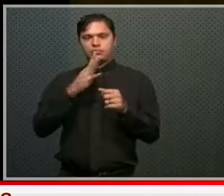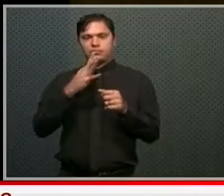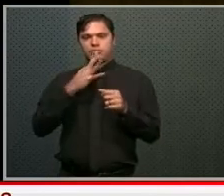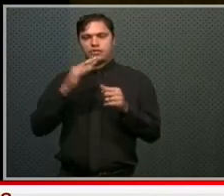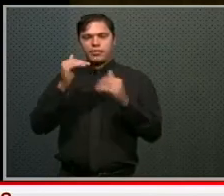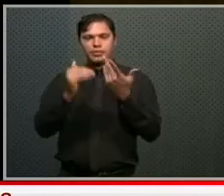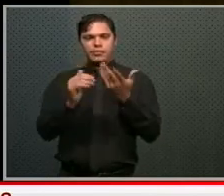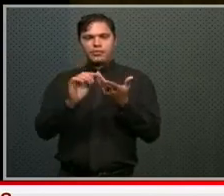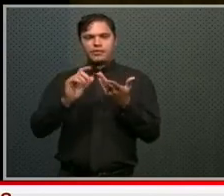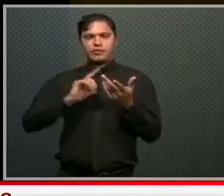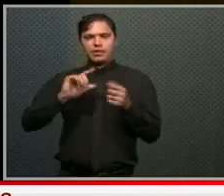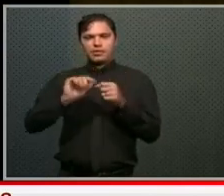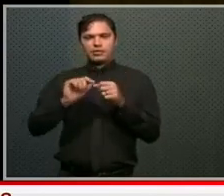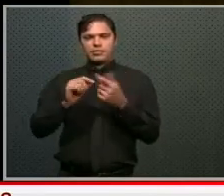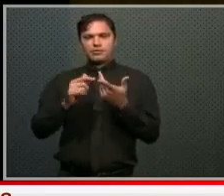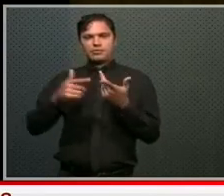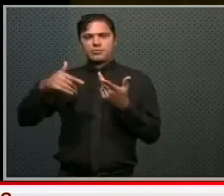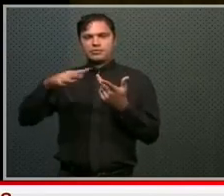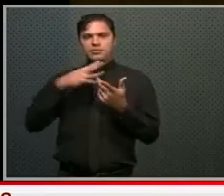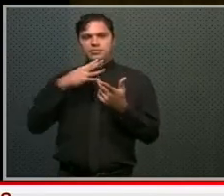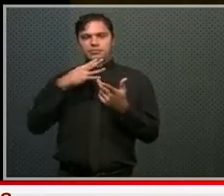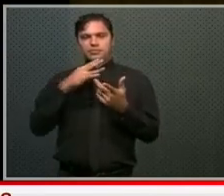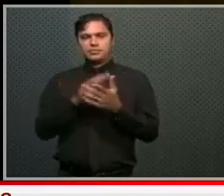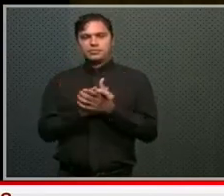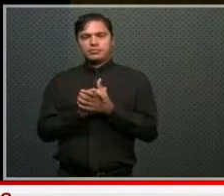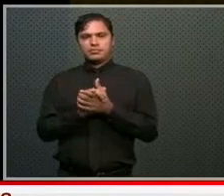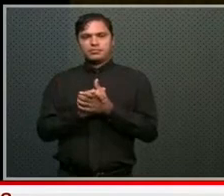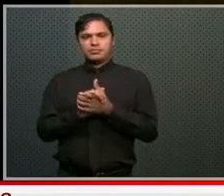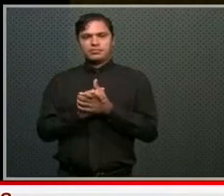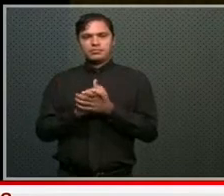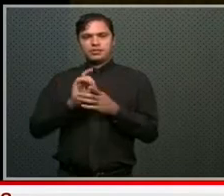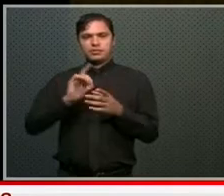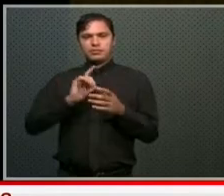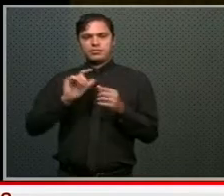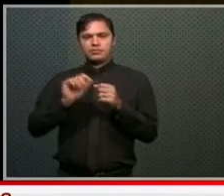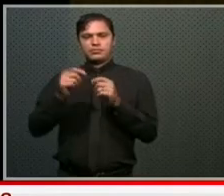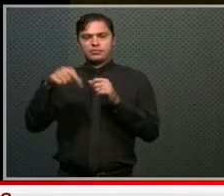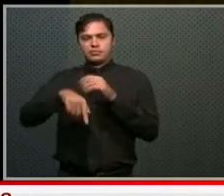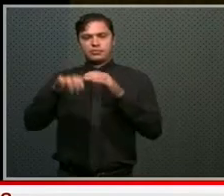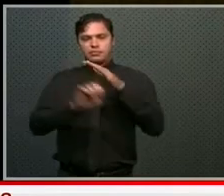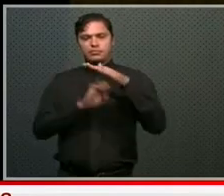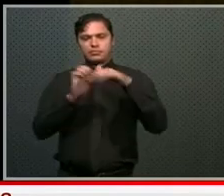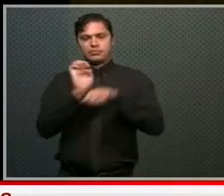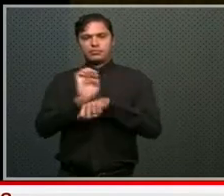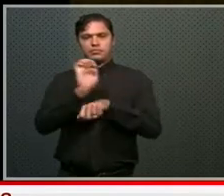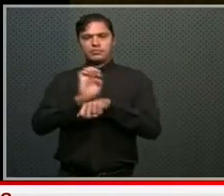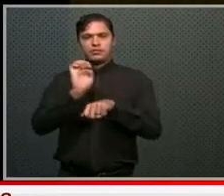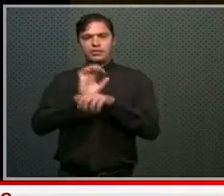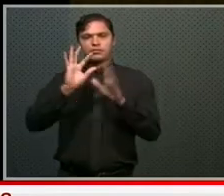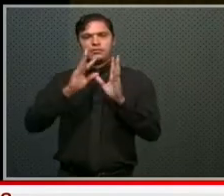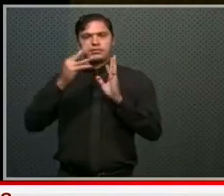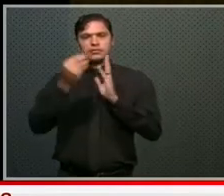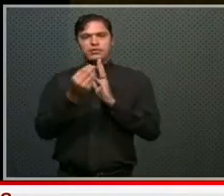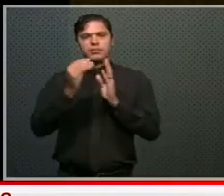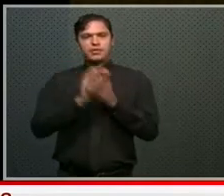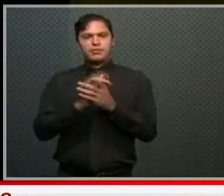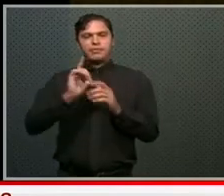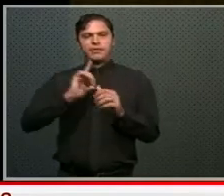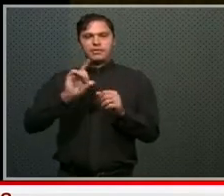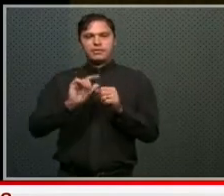serviços prestados em pesquisa Nossa nosso estado mais bem para toda Amazônia né já que muito bem